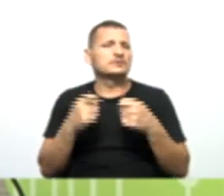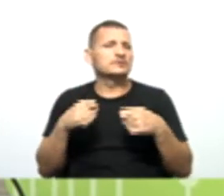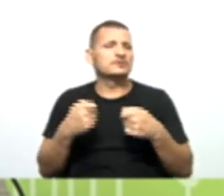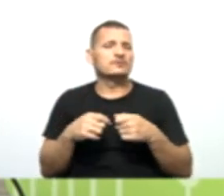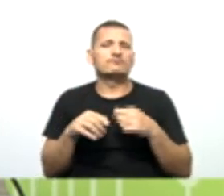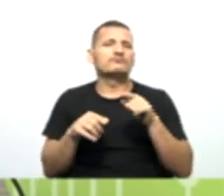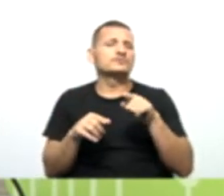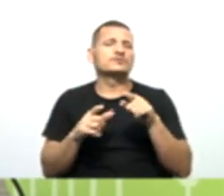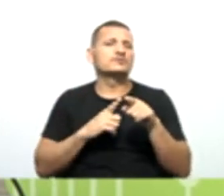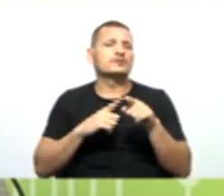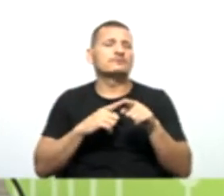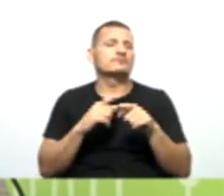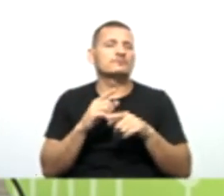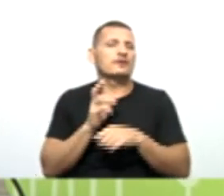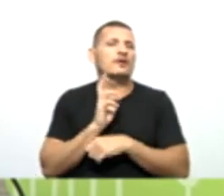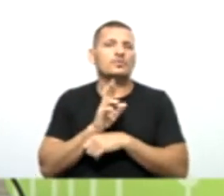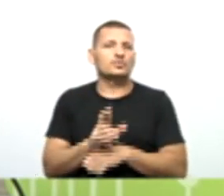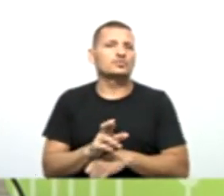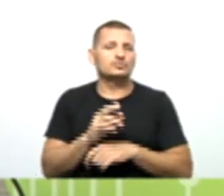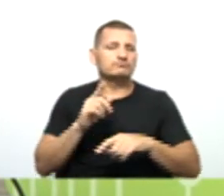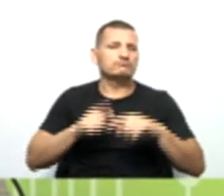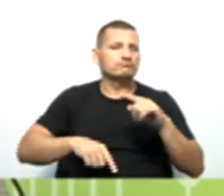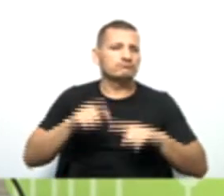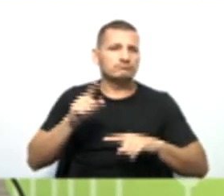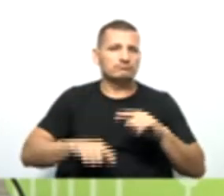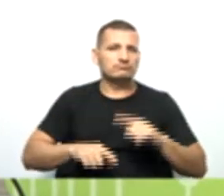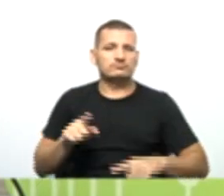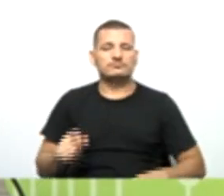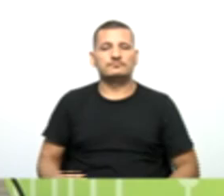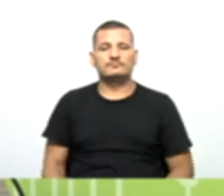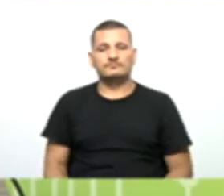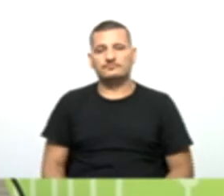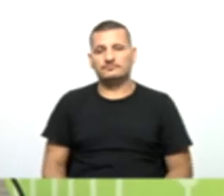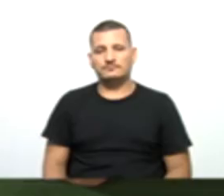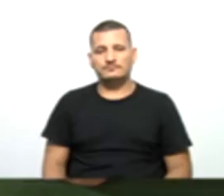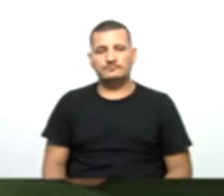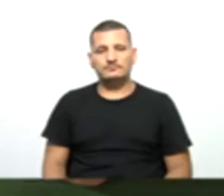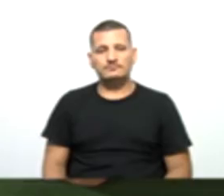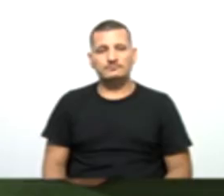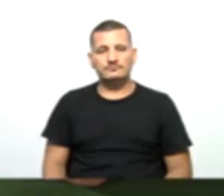poder executar cada atividade dessa. Professor Ademar, alguma...